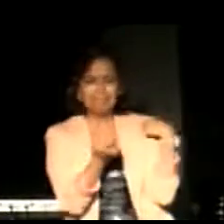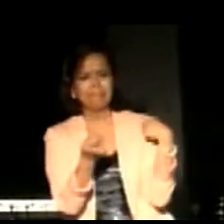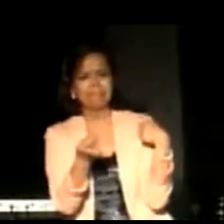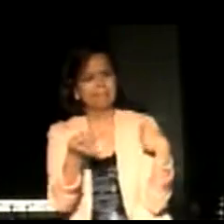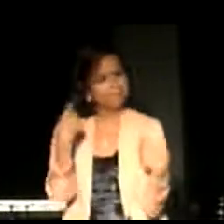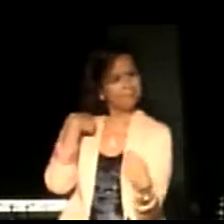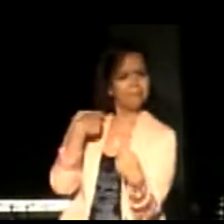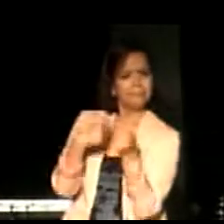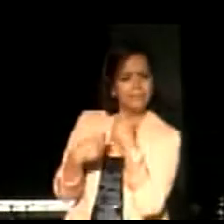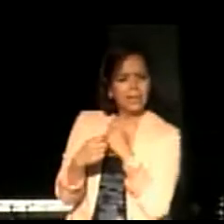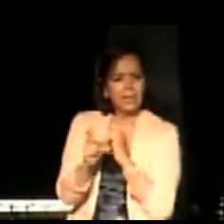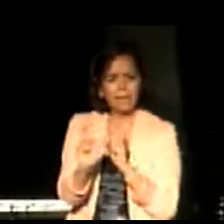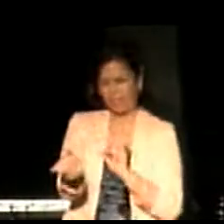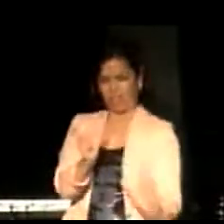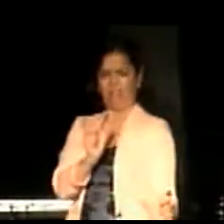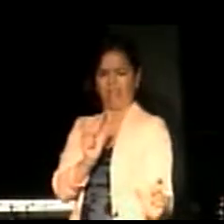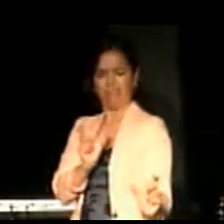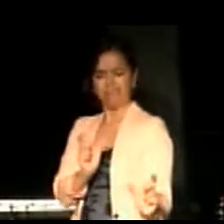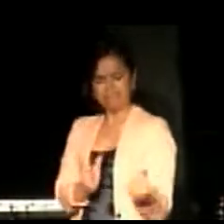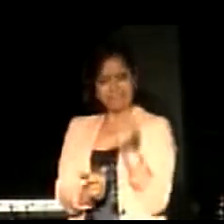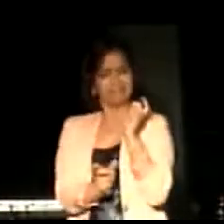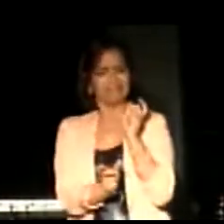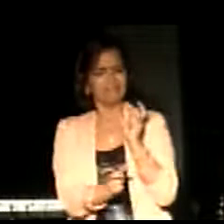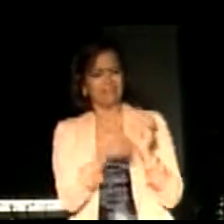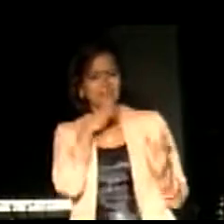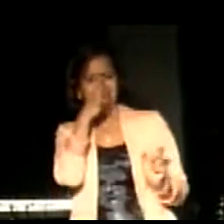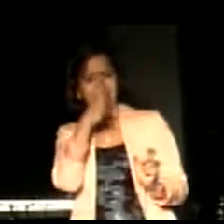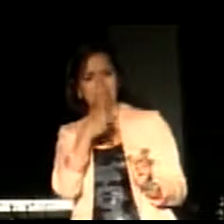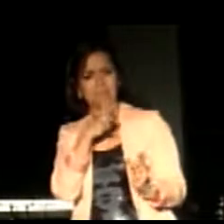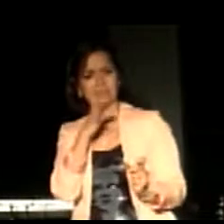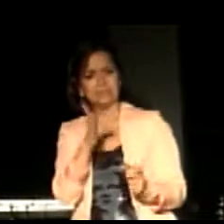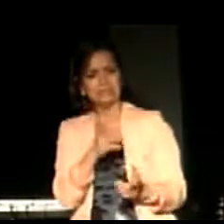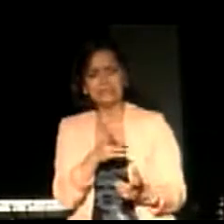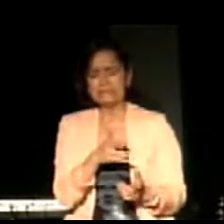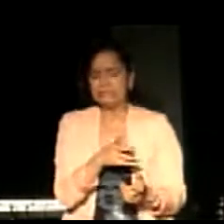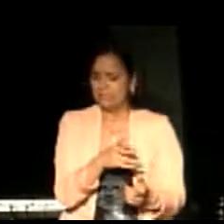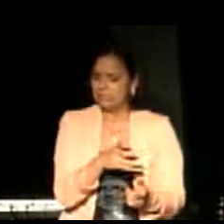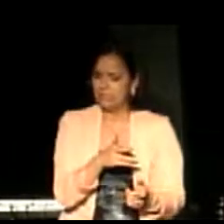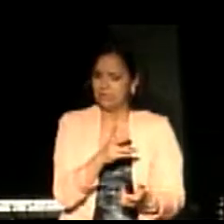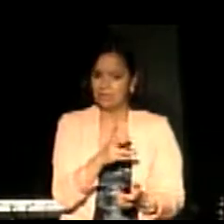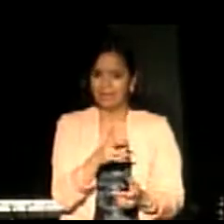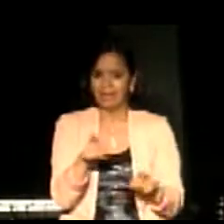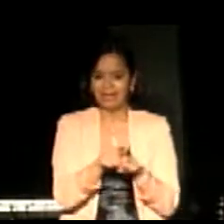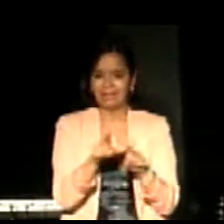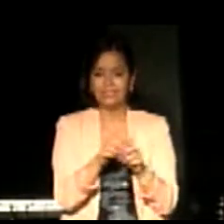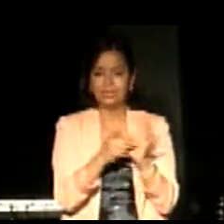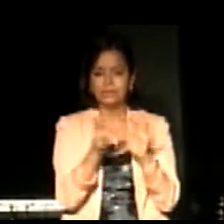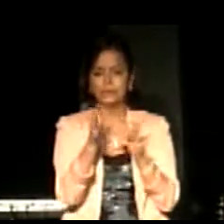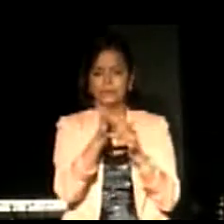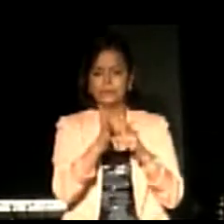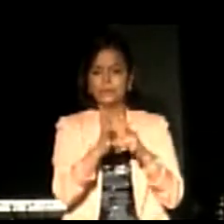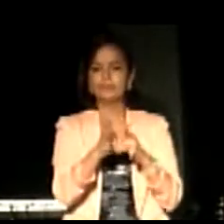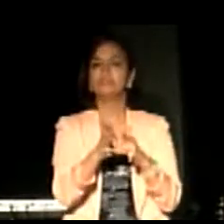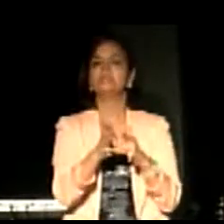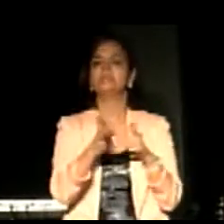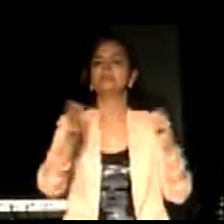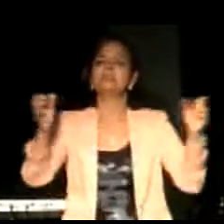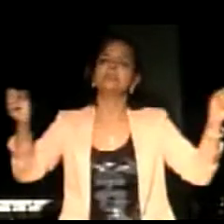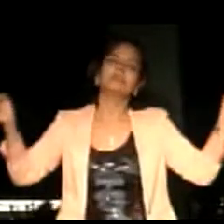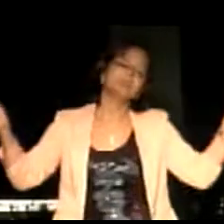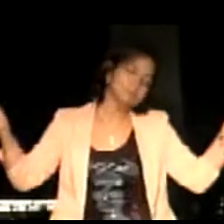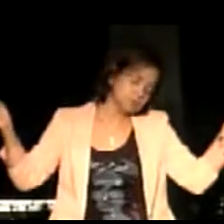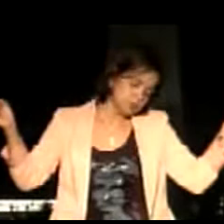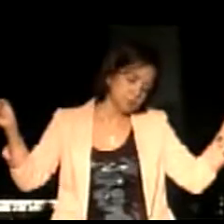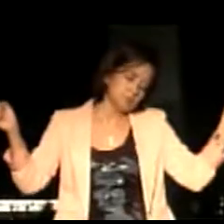Jesus foram mais amargas do que aquele fel que lhe serviram ali na cruz. Mas qual foi a